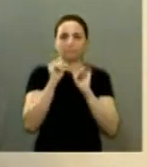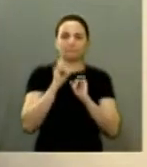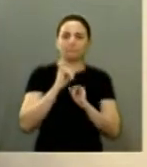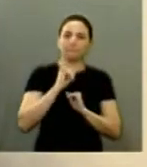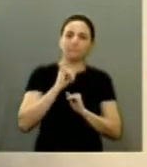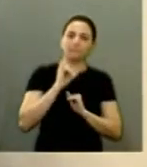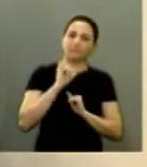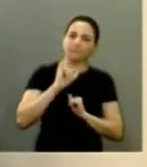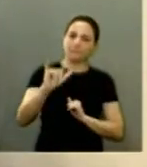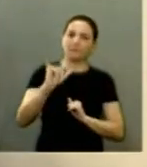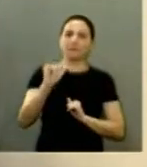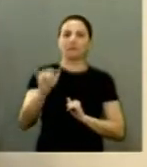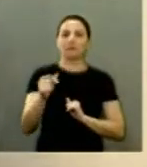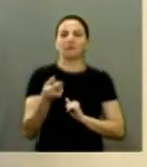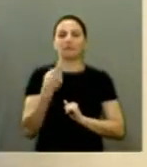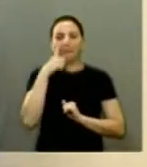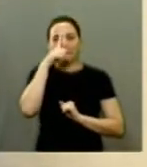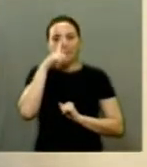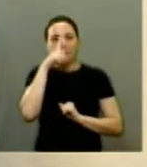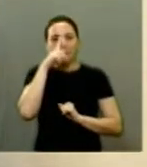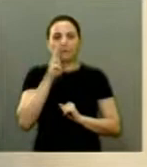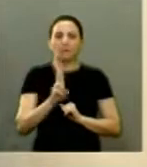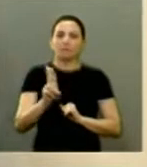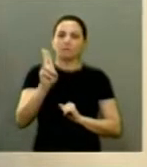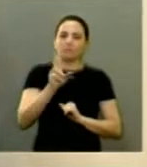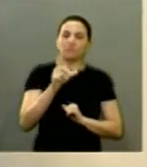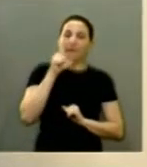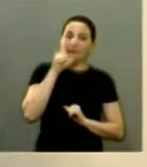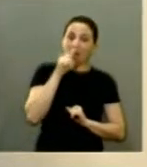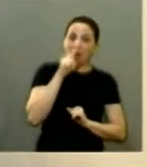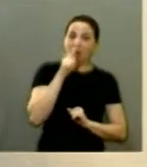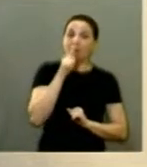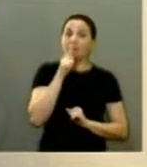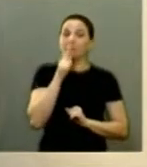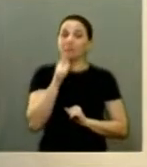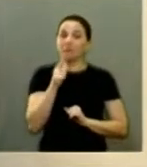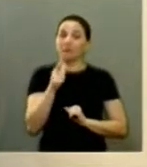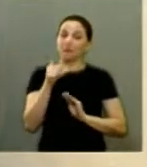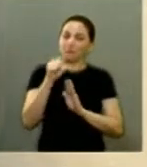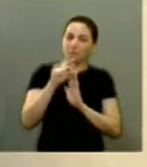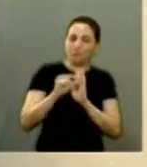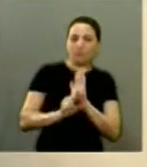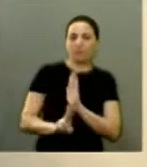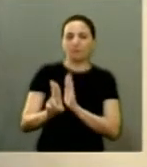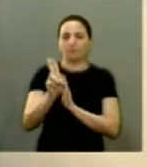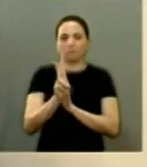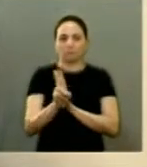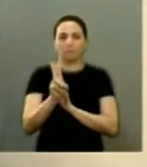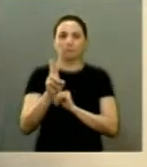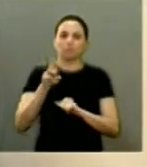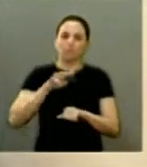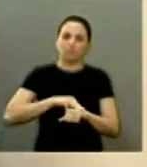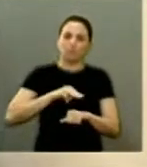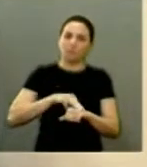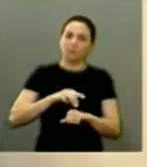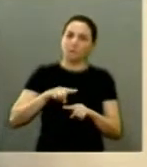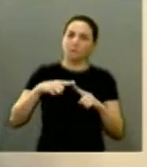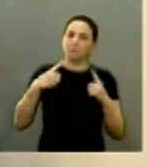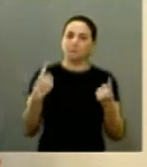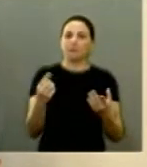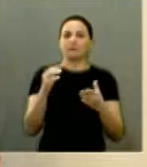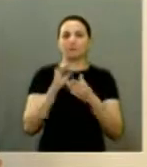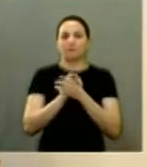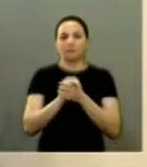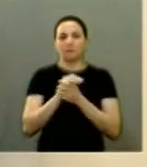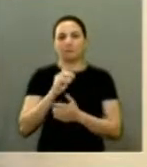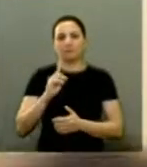parte de tomar cuidado com o gasto excessivo de água, né, no momento tão escasso, mas também dar o parabéns à equipe